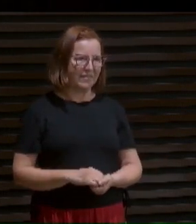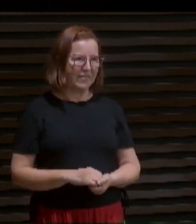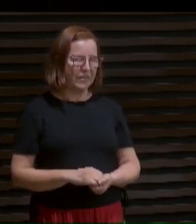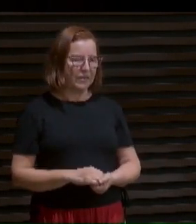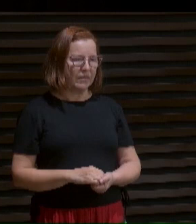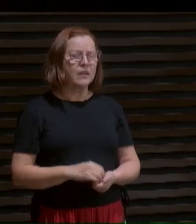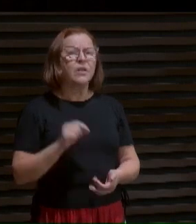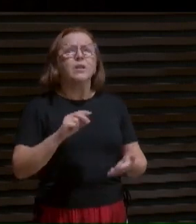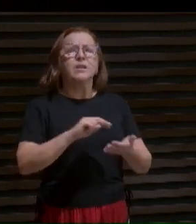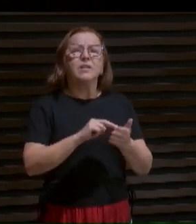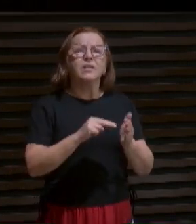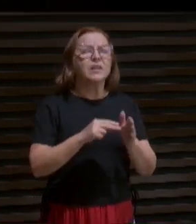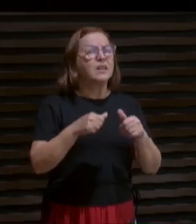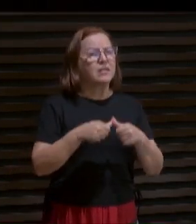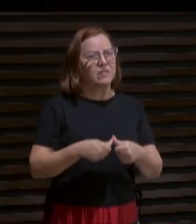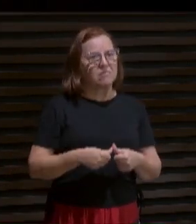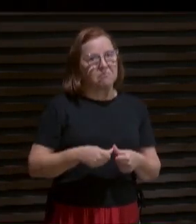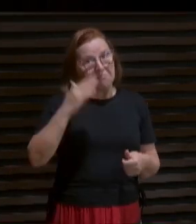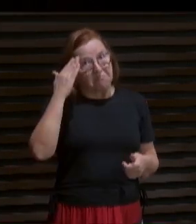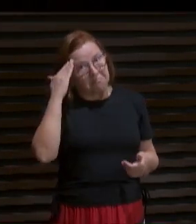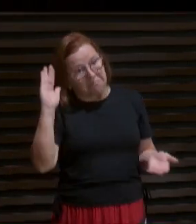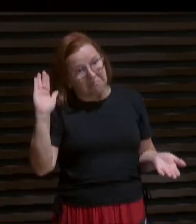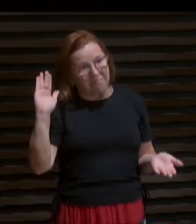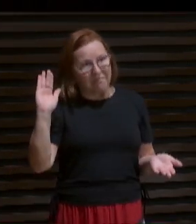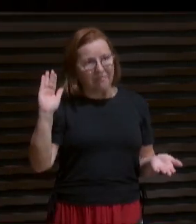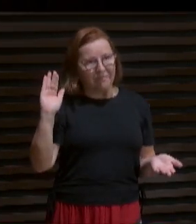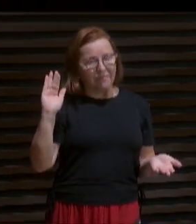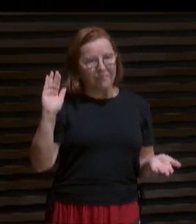O que significa isto? Eu não sei.